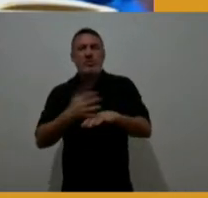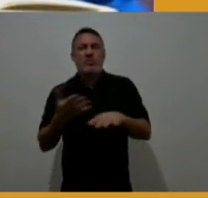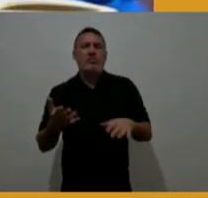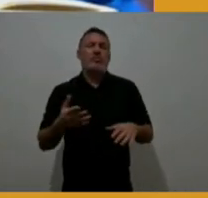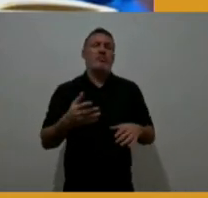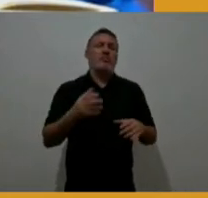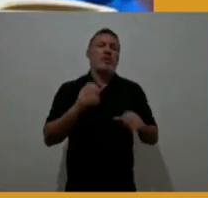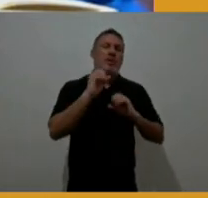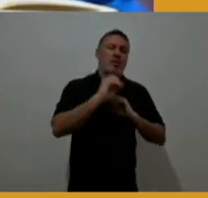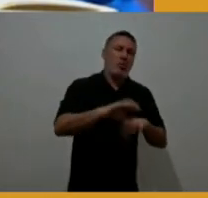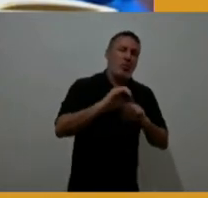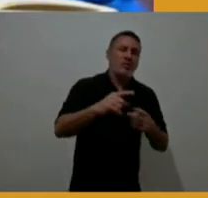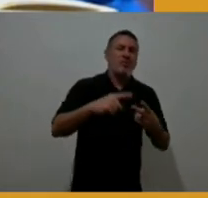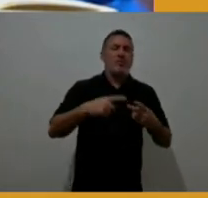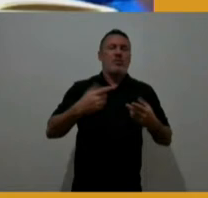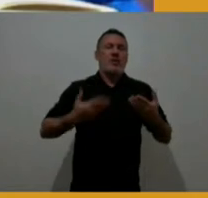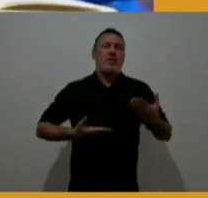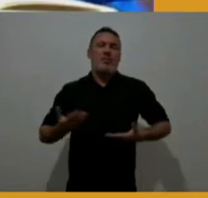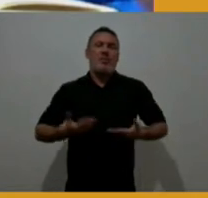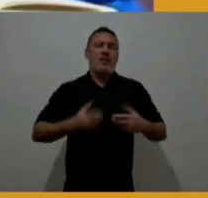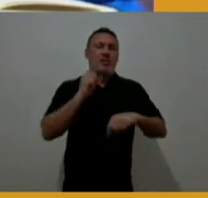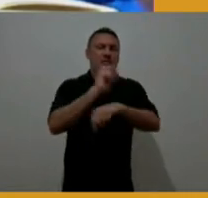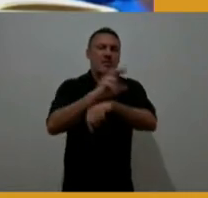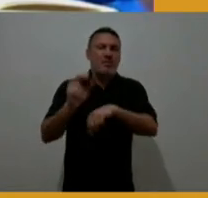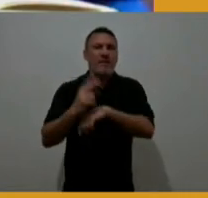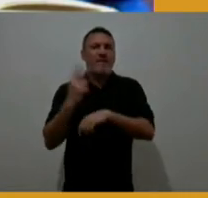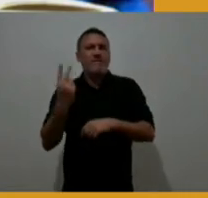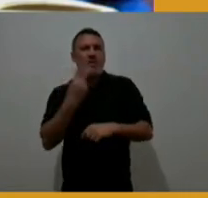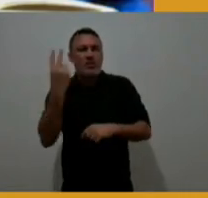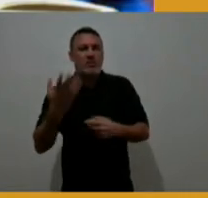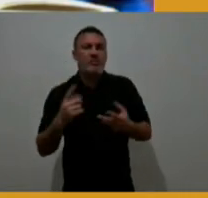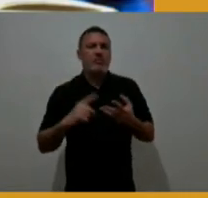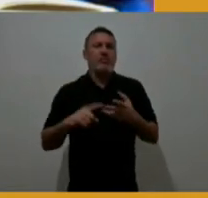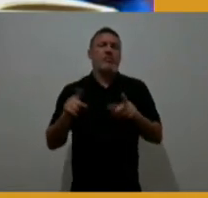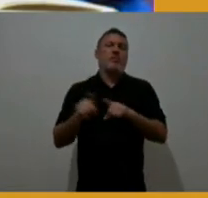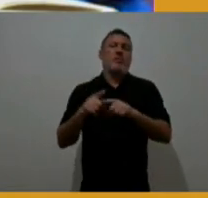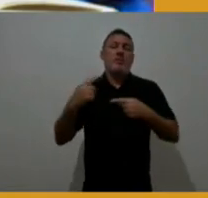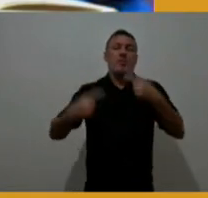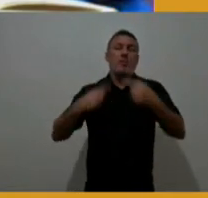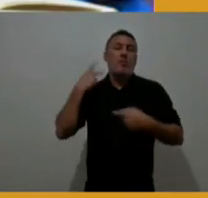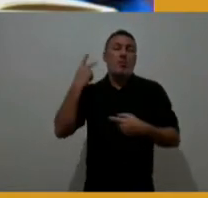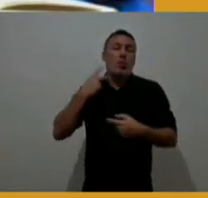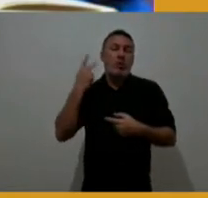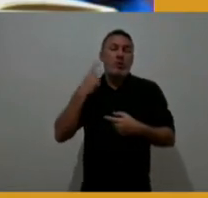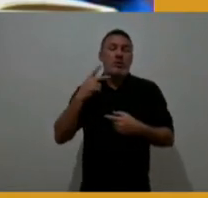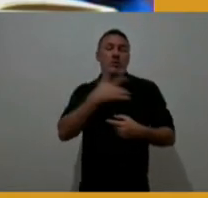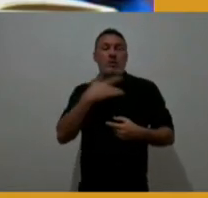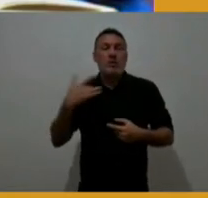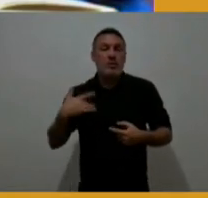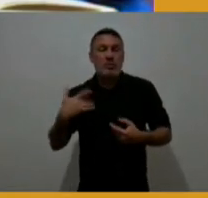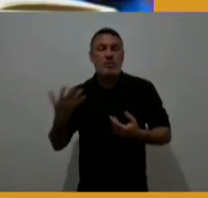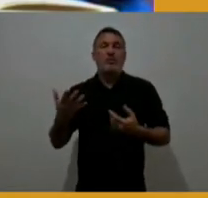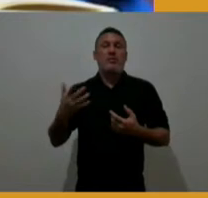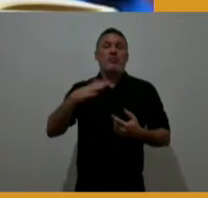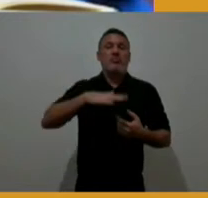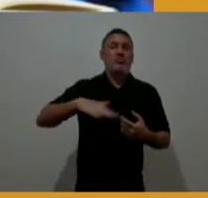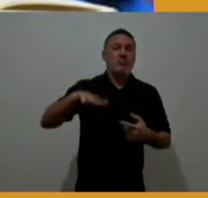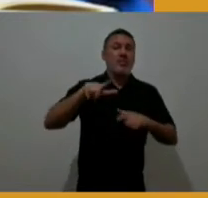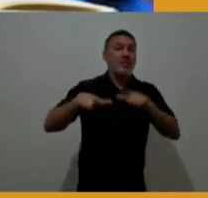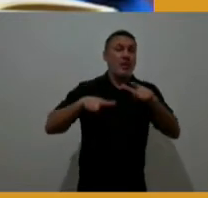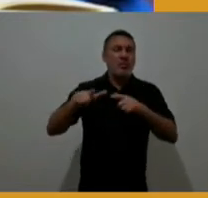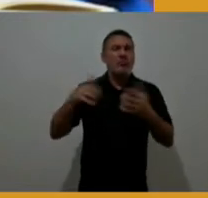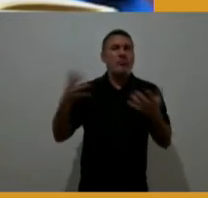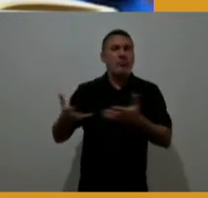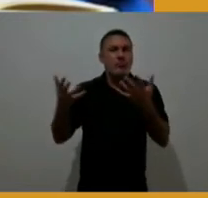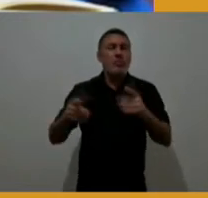empregados, está valorizando as suas políticas de saúde para os empregados e para os familiares